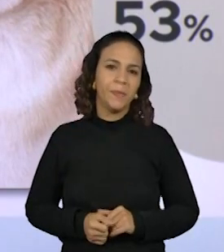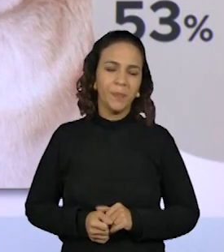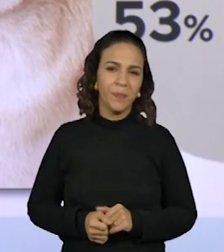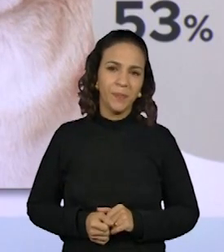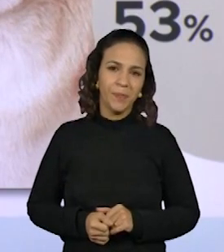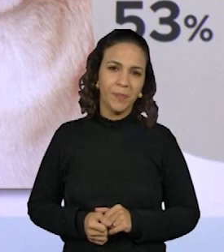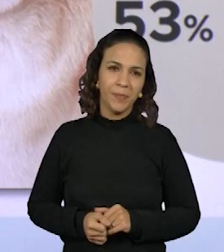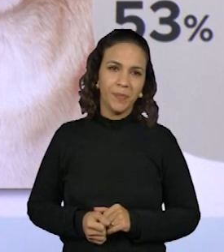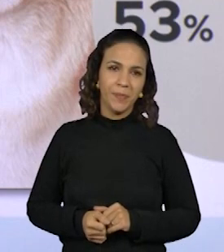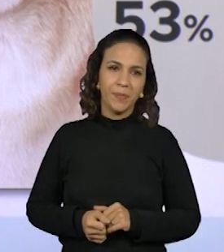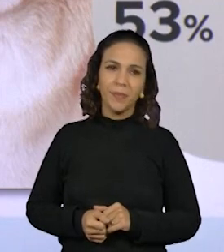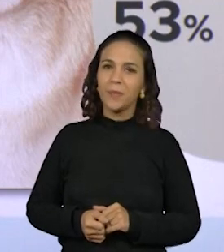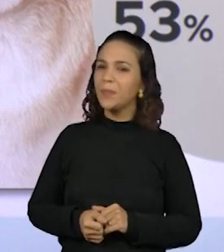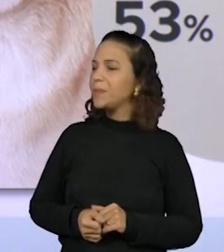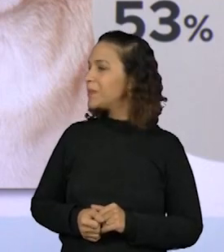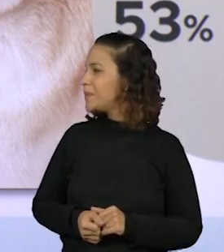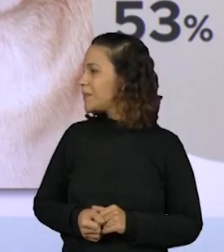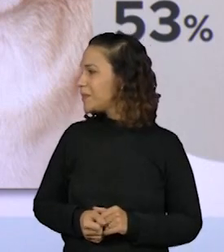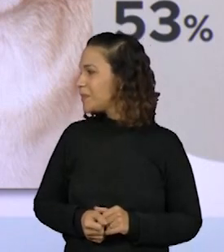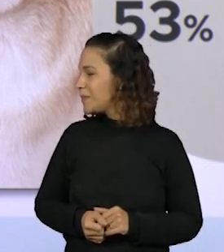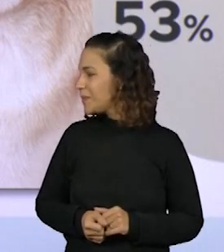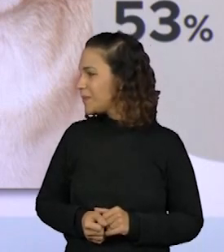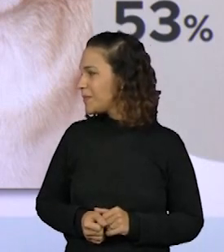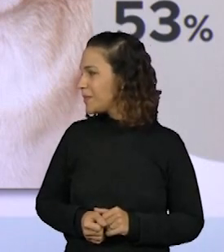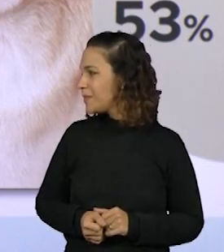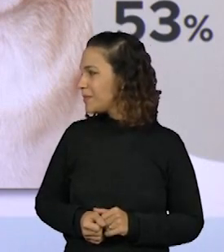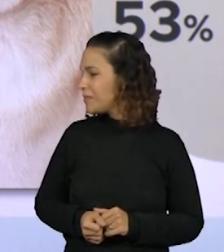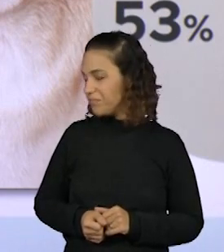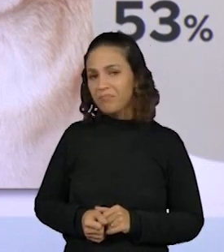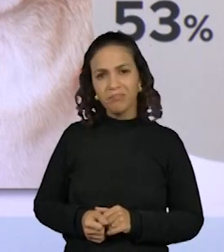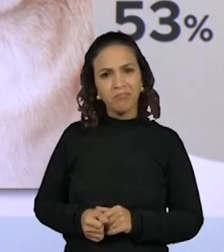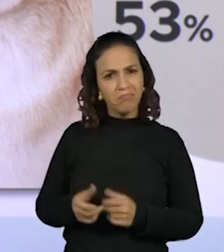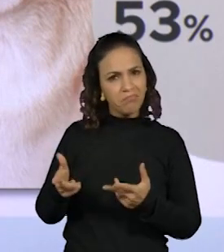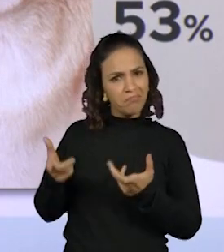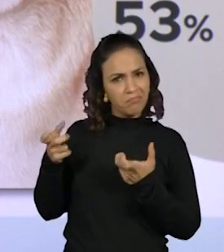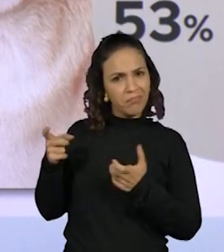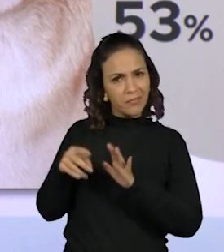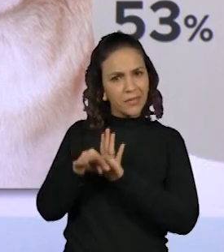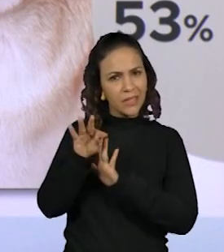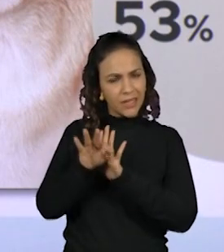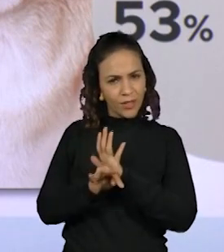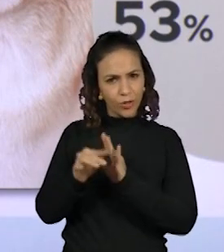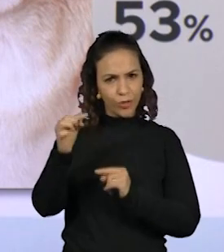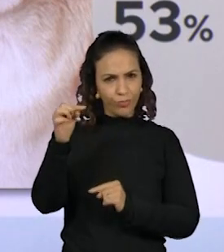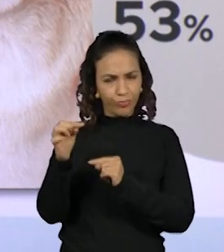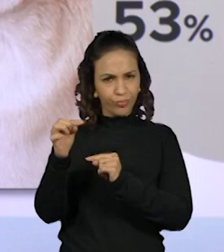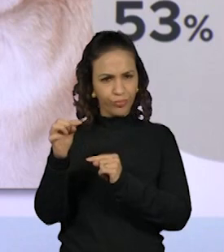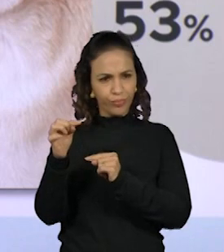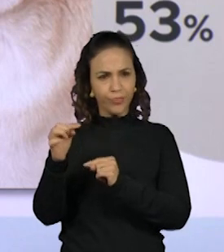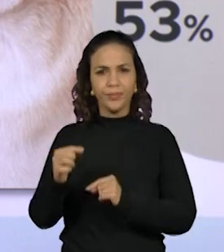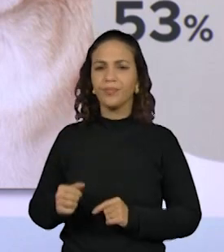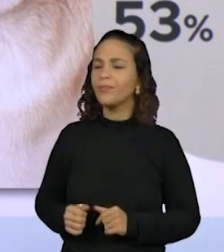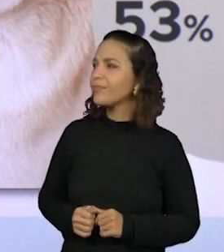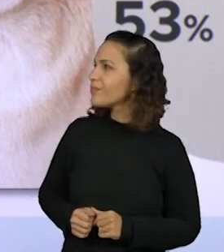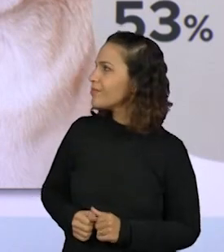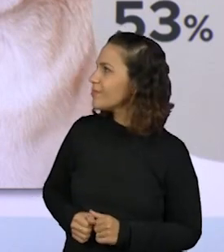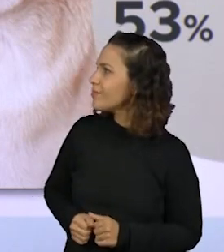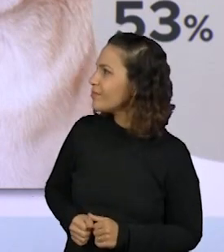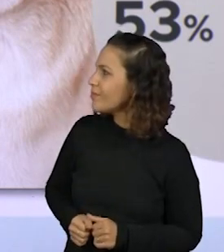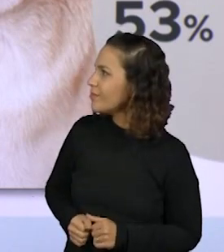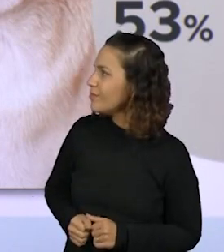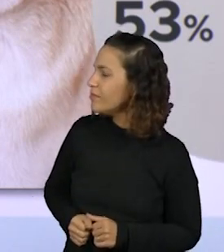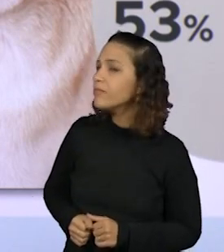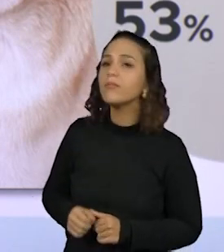de estimação. Olhando para esse texto e para esse trecho da notícia, que chamamos